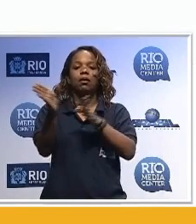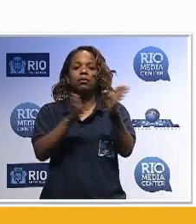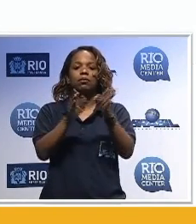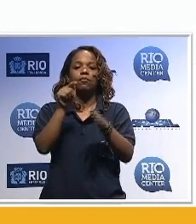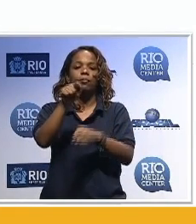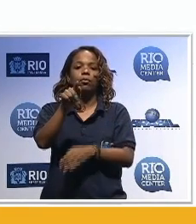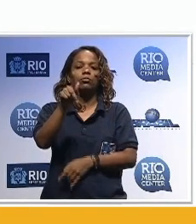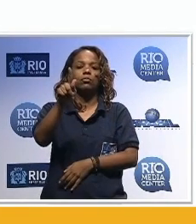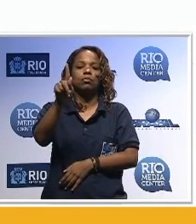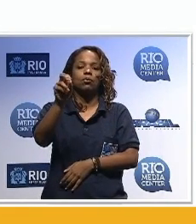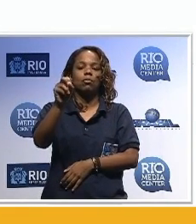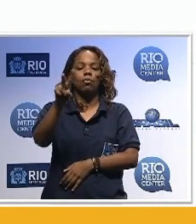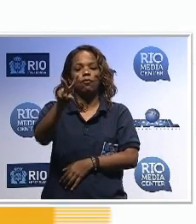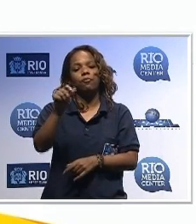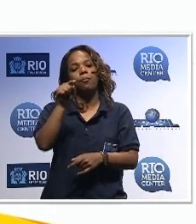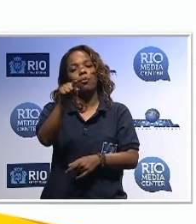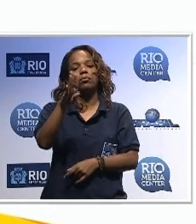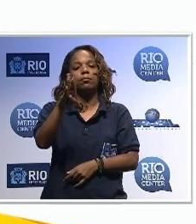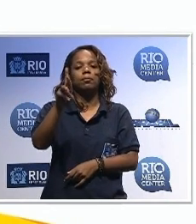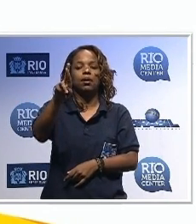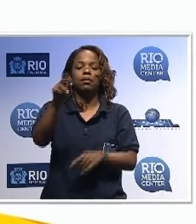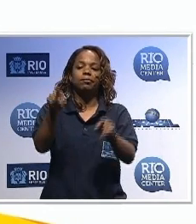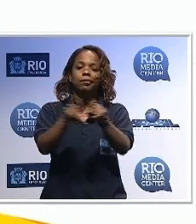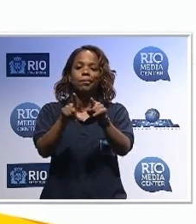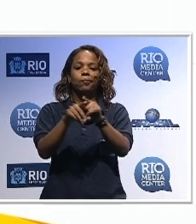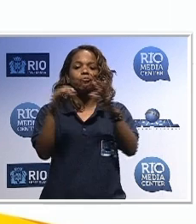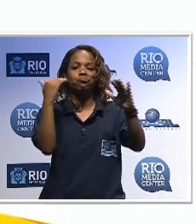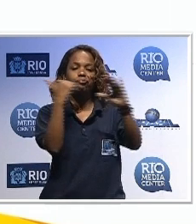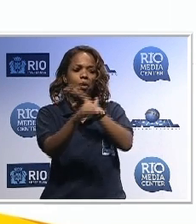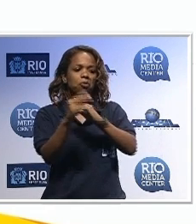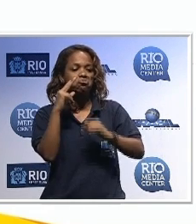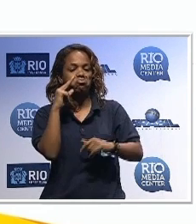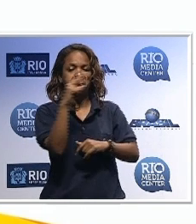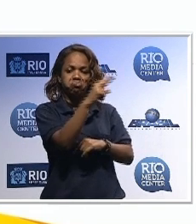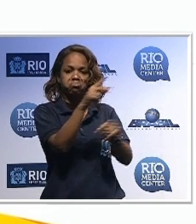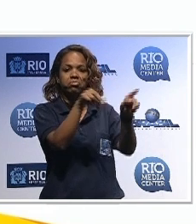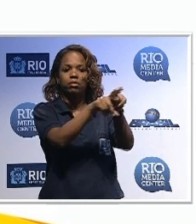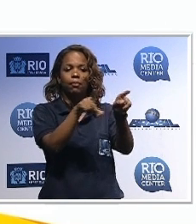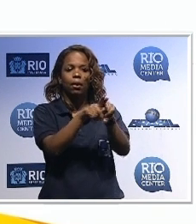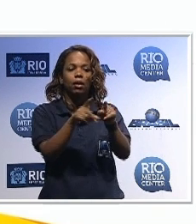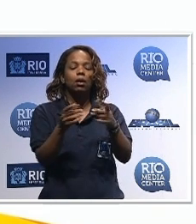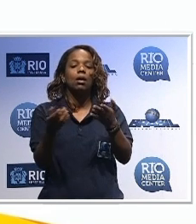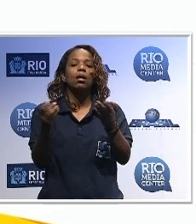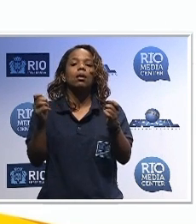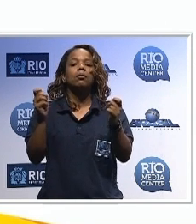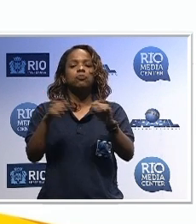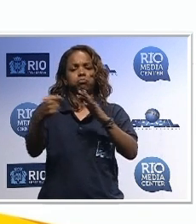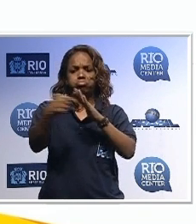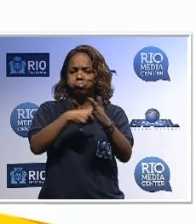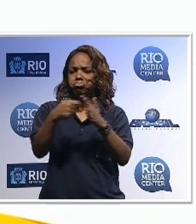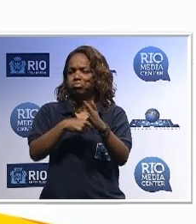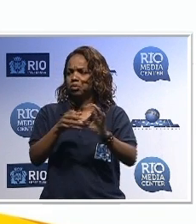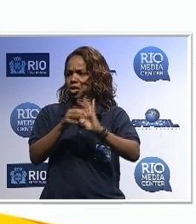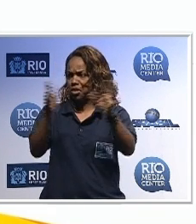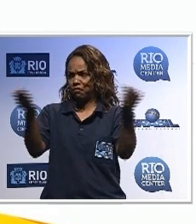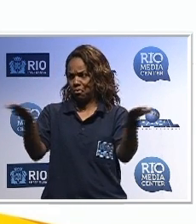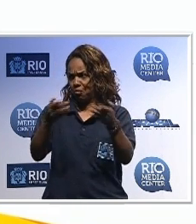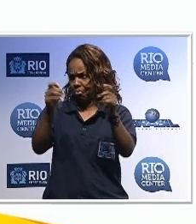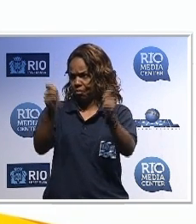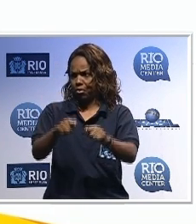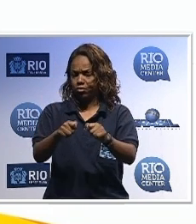turismoacessível.gov.br. Tem aí também o nosso e-mail, qualquer questionamento a mais que queira ser feito após esse momento, vocês podem mandar